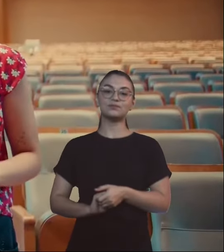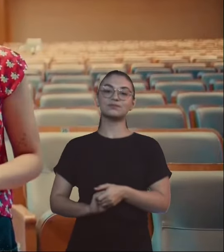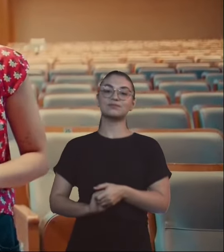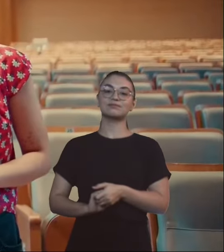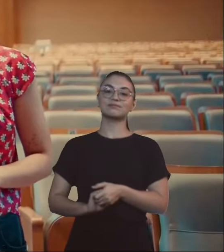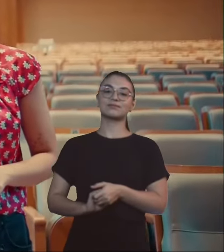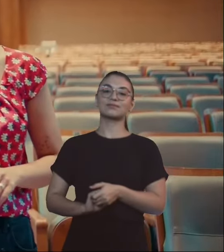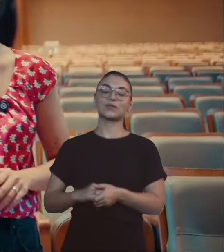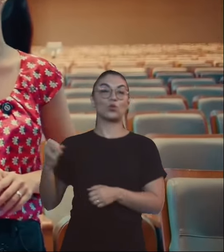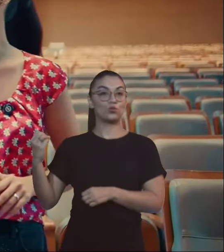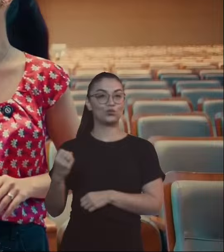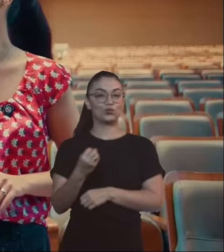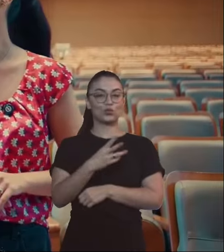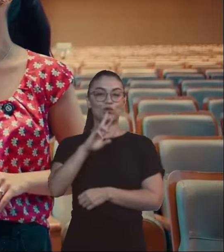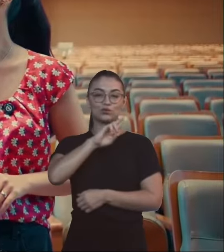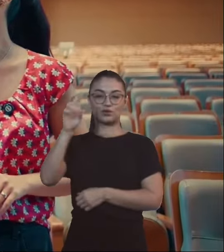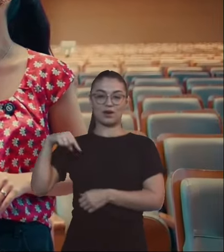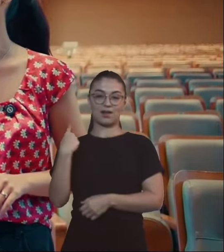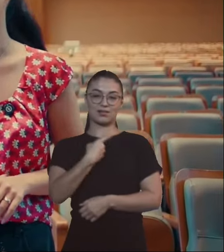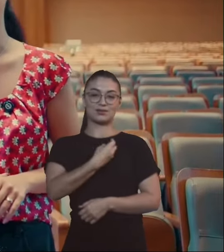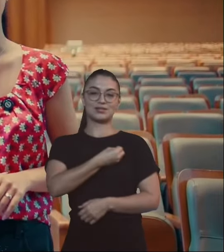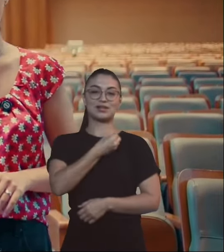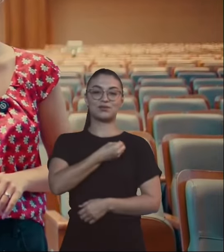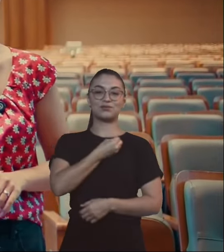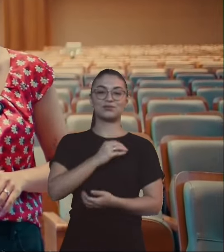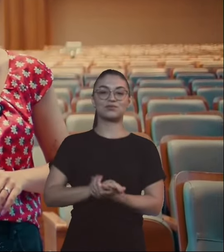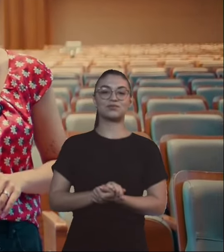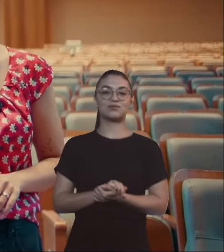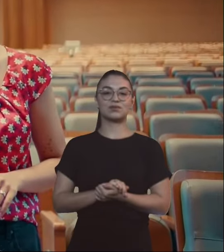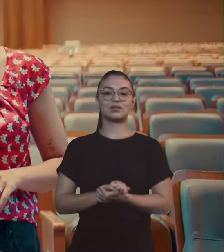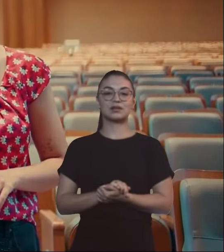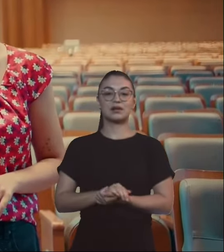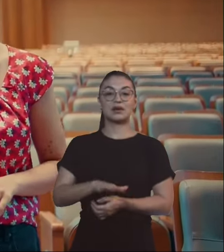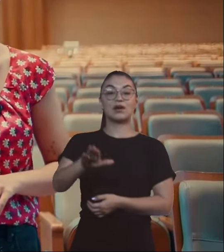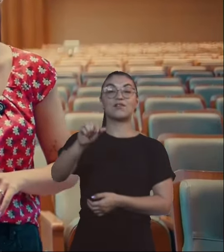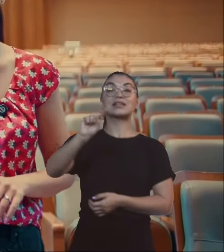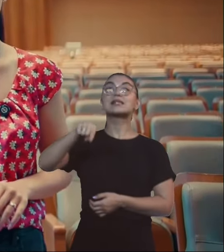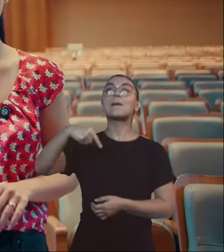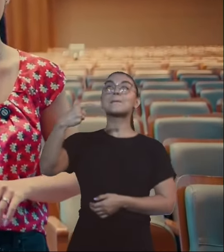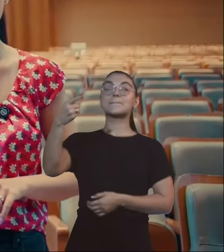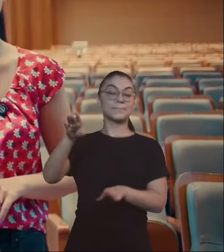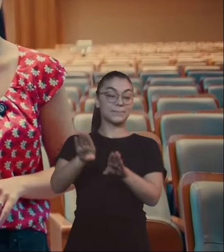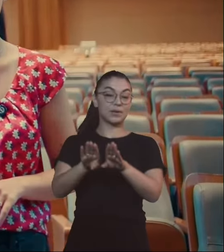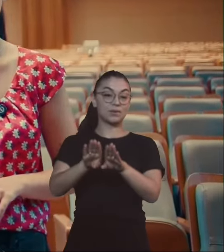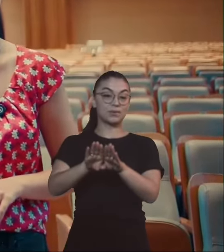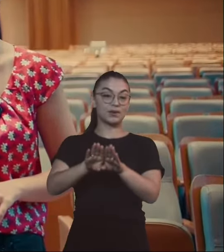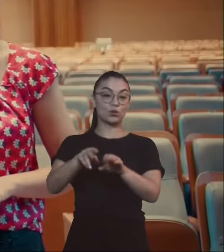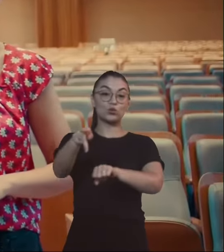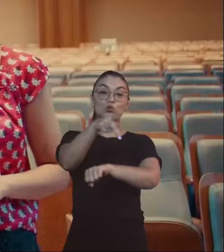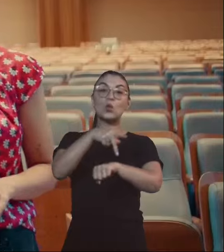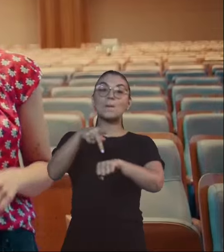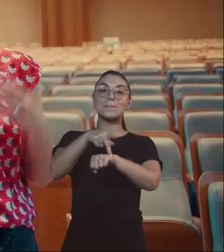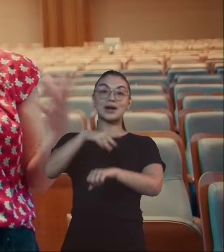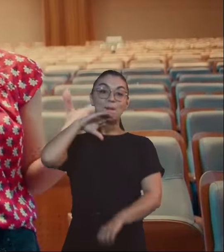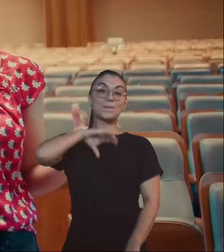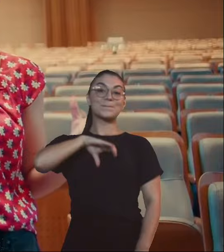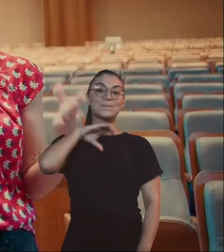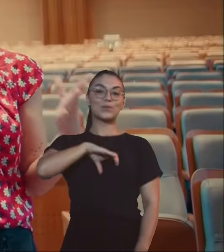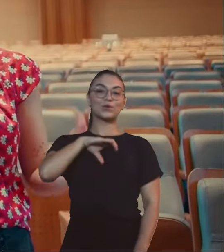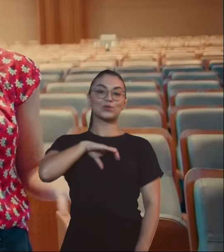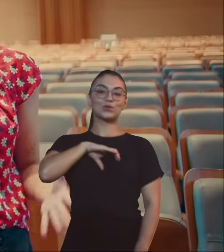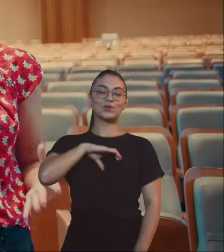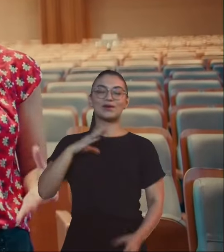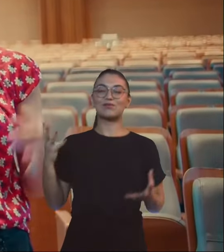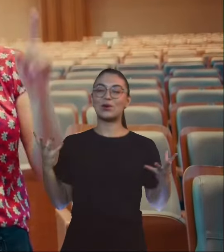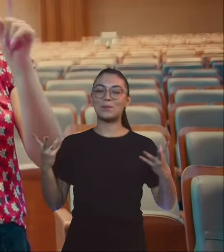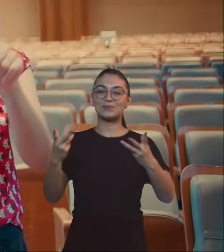Senhor. Aí nesse ano a gente teve a primeira We Are One internacional lá no campus de Portugal, em Batalha. Exatamente, é incrível ver o reino de